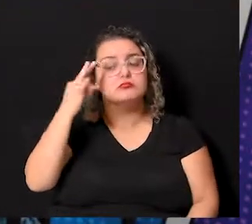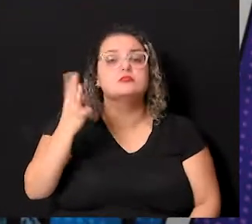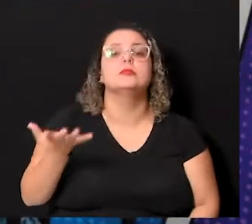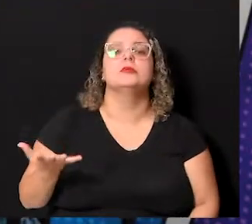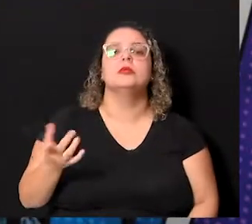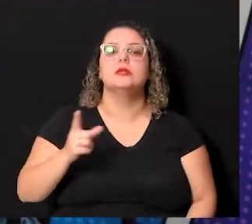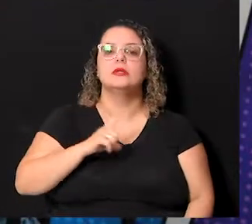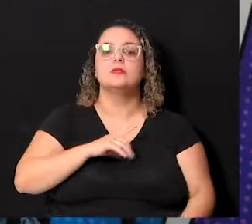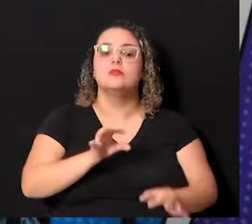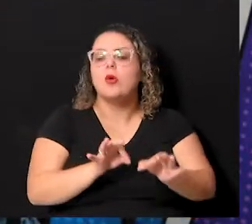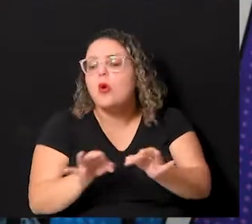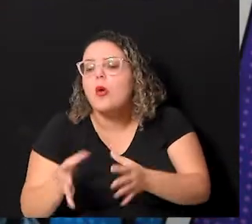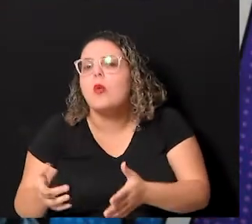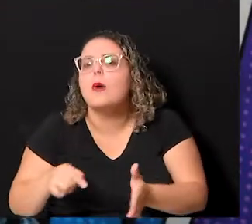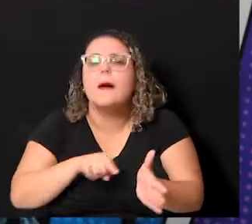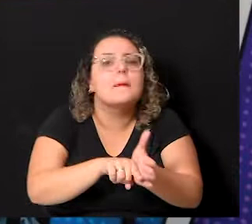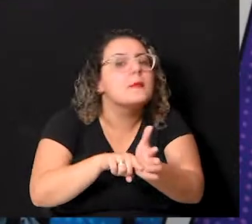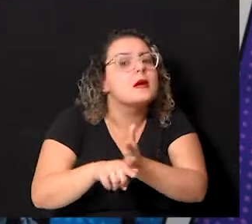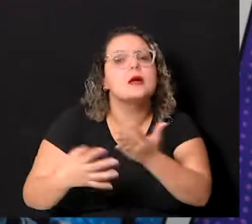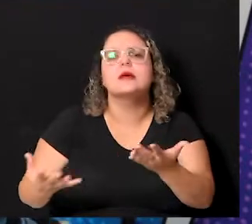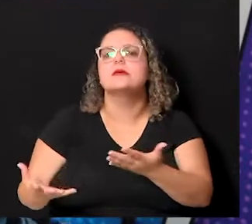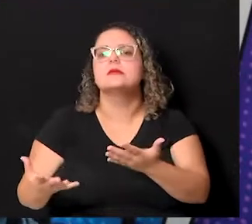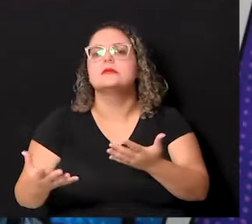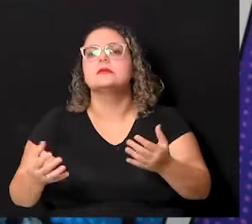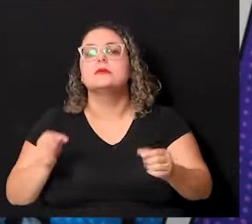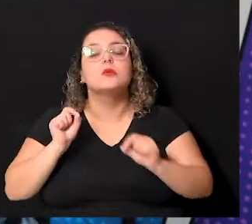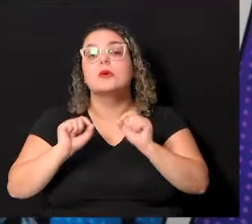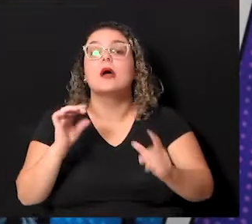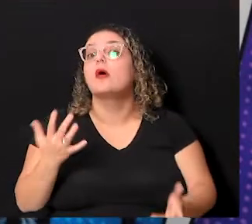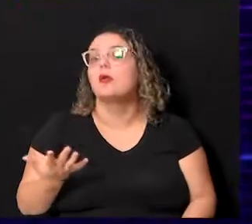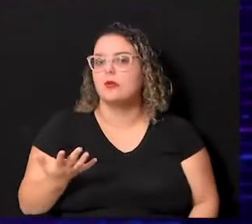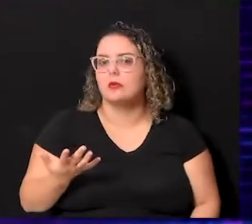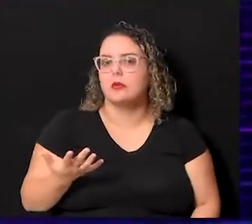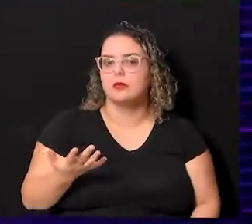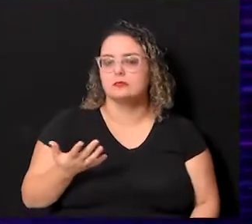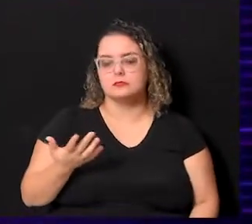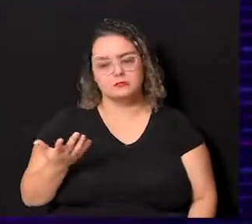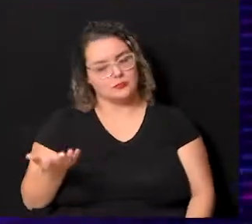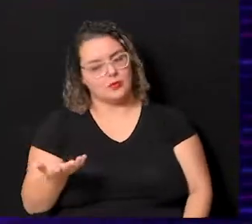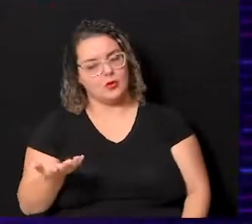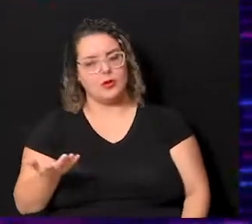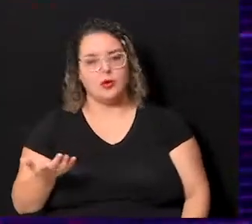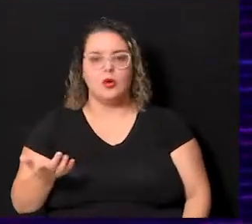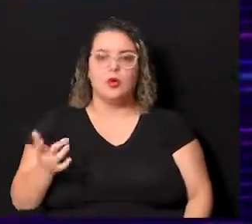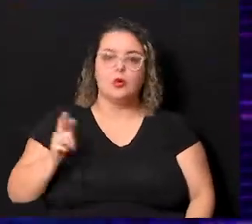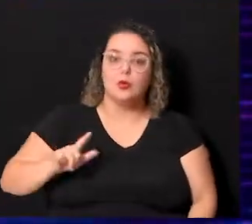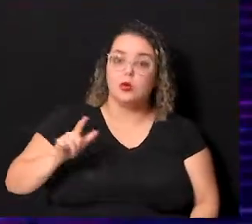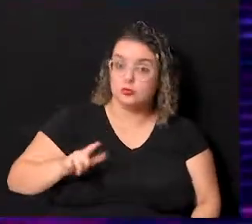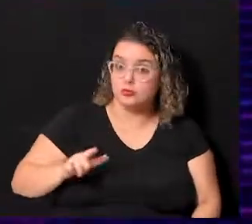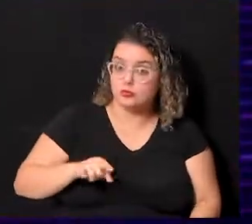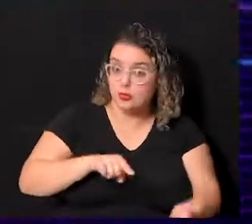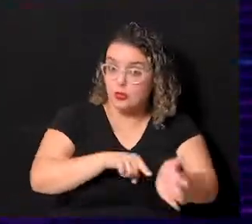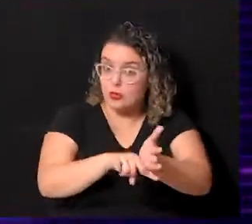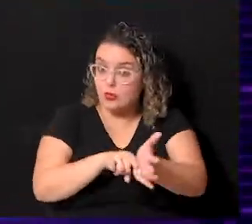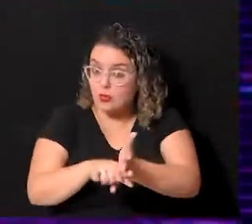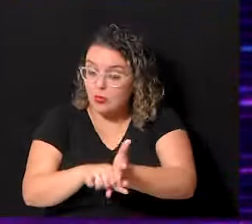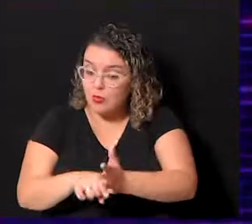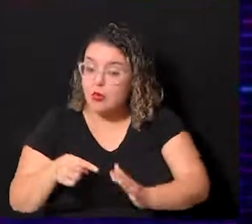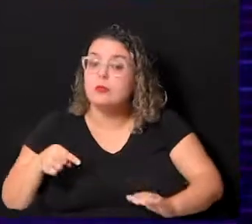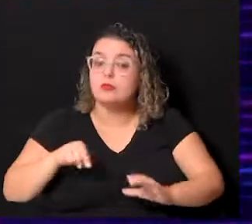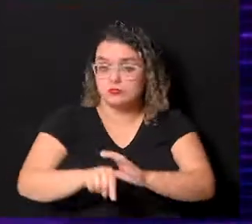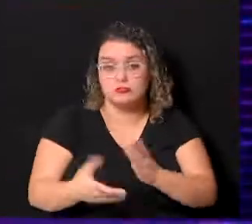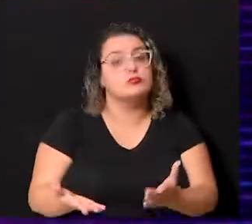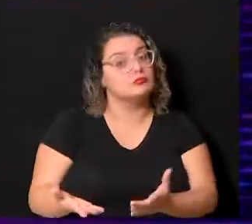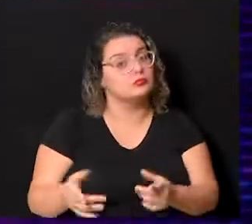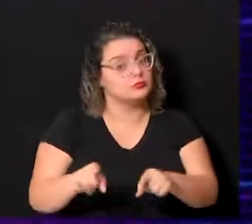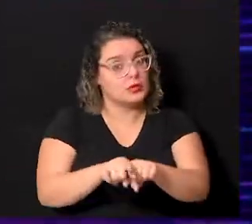Alguma organização, alguma pesquisa envolvida. Bom, eu, claro, passei por uma pesquisa muito intensa, como você